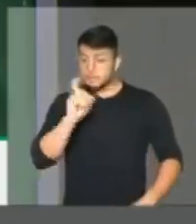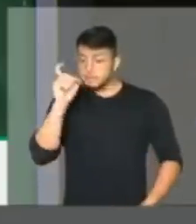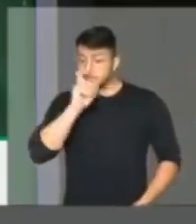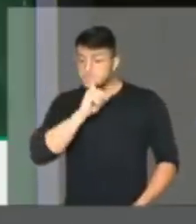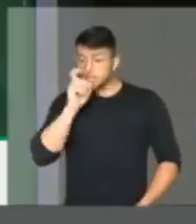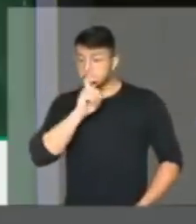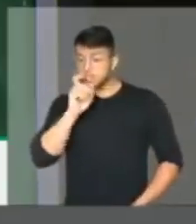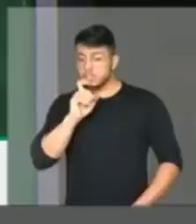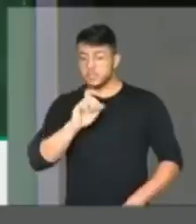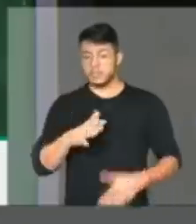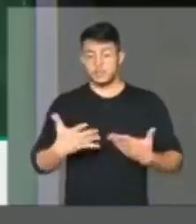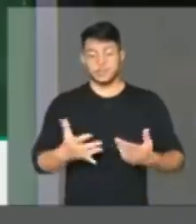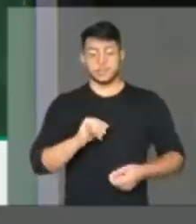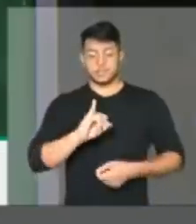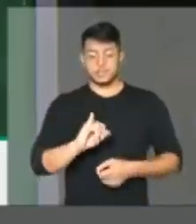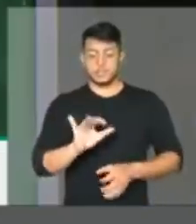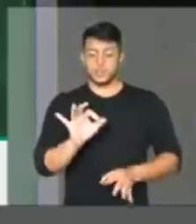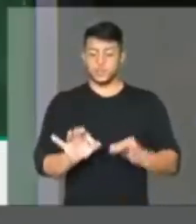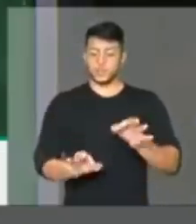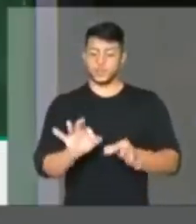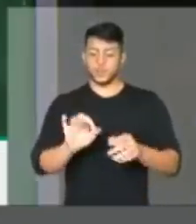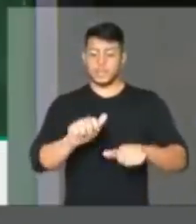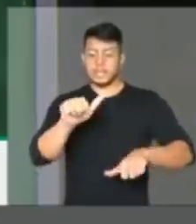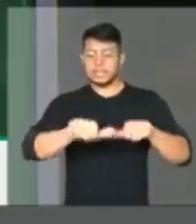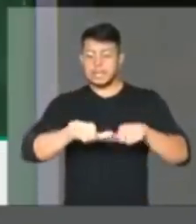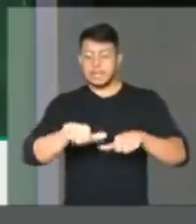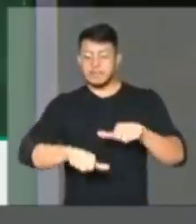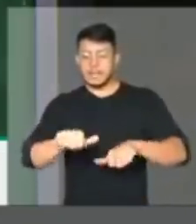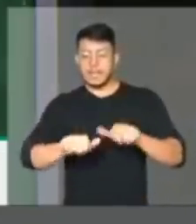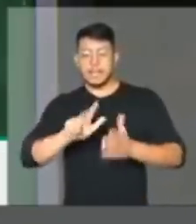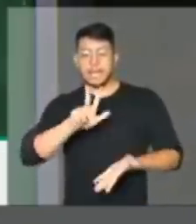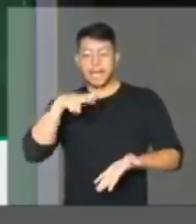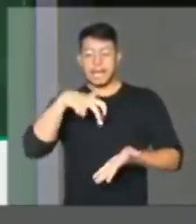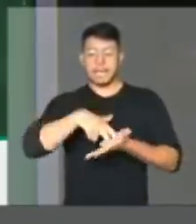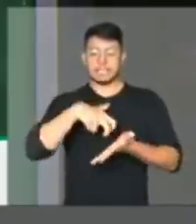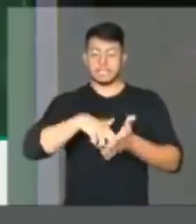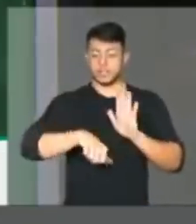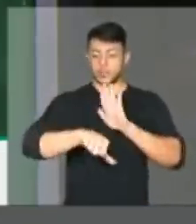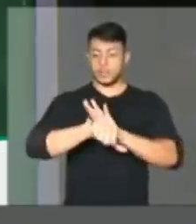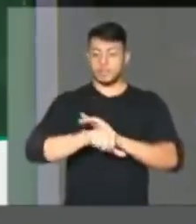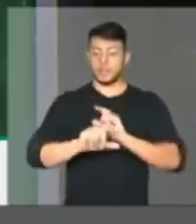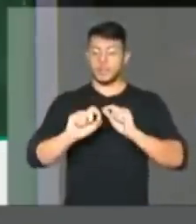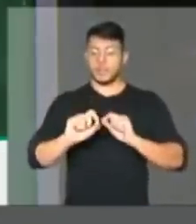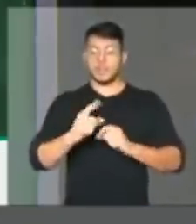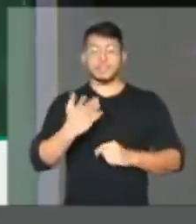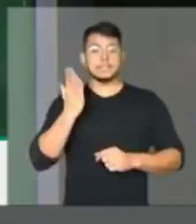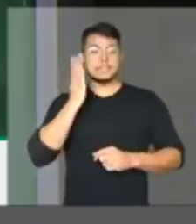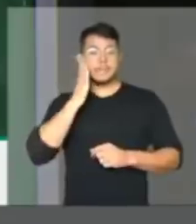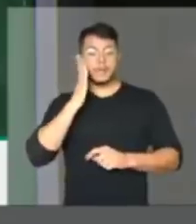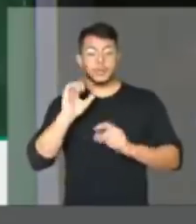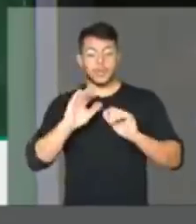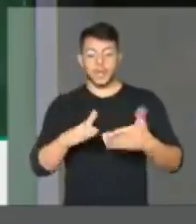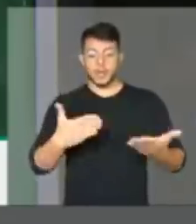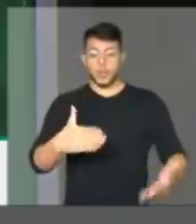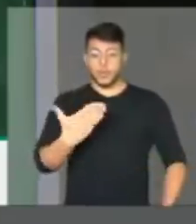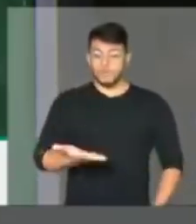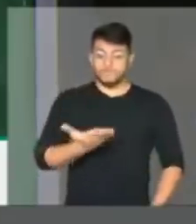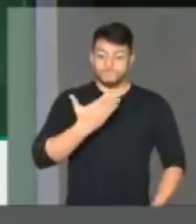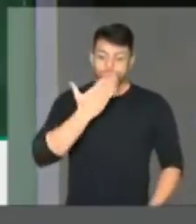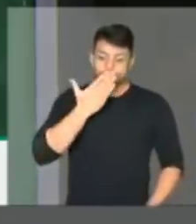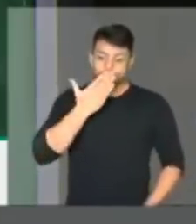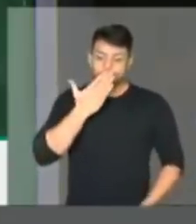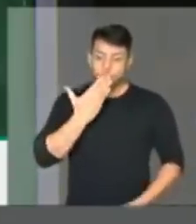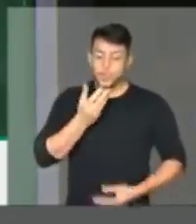punir ou não vai punir o agente que cometeu conduta criminosa, ele analisa a tipicidade, se a conduta